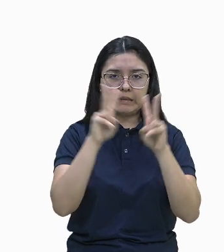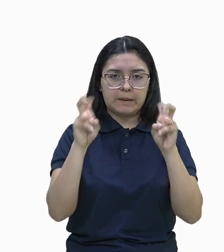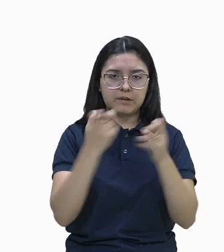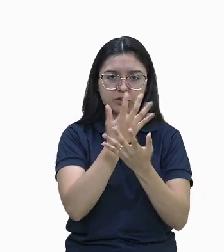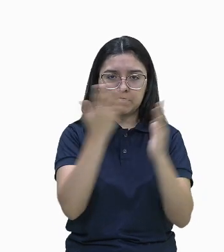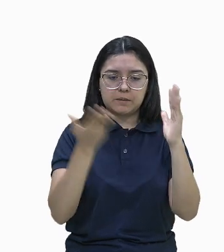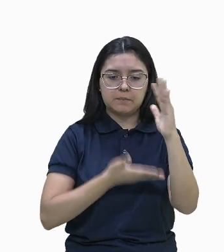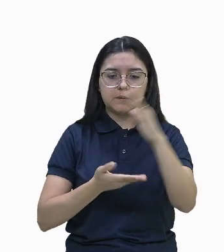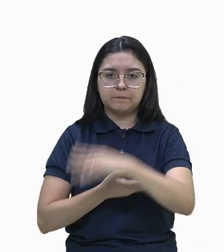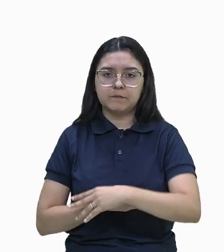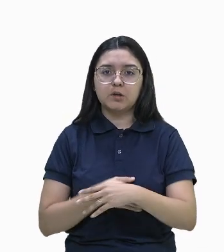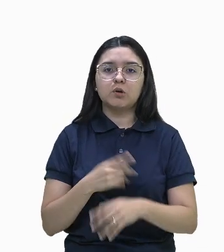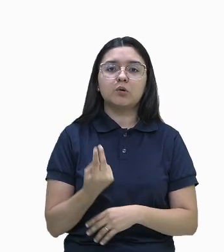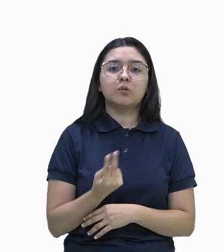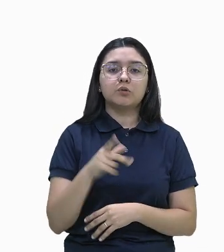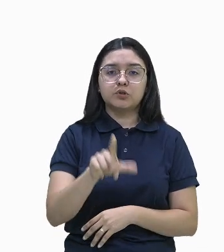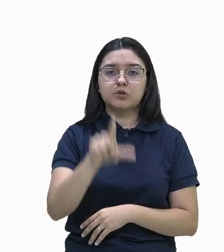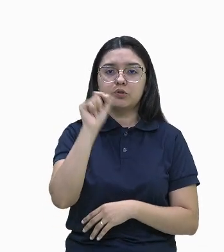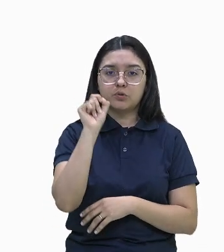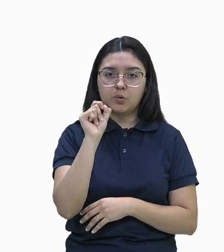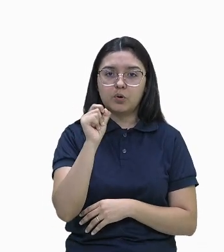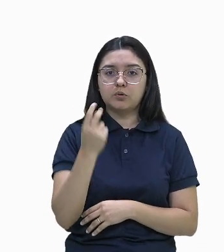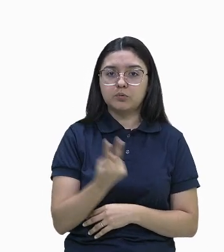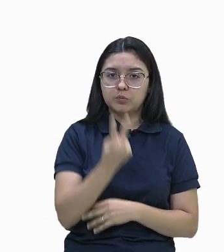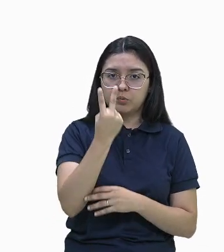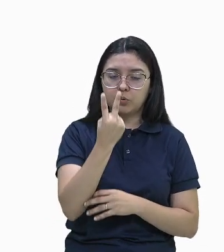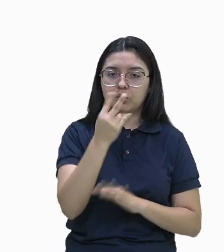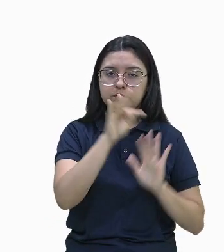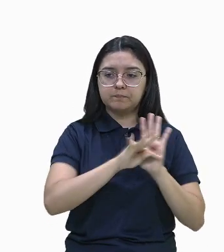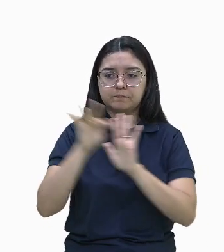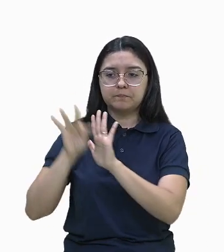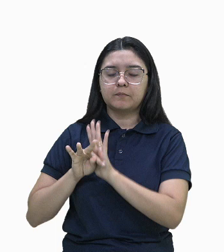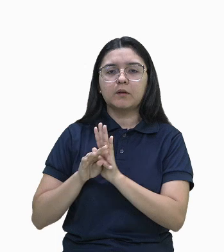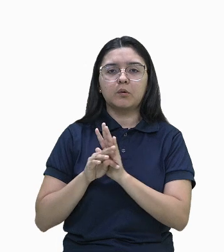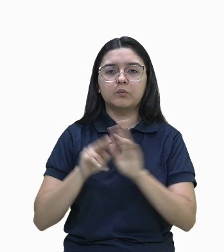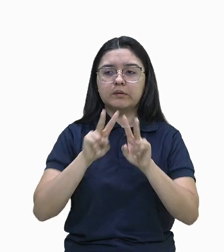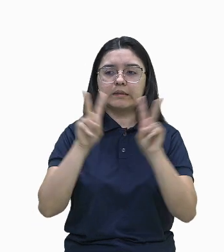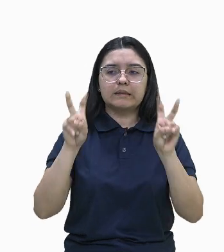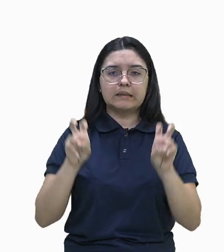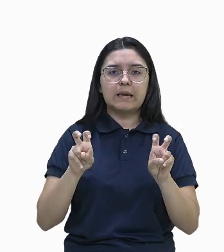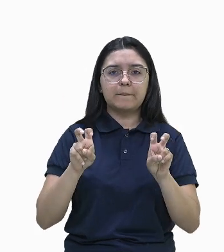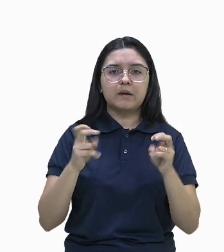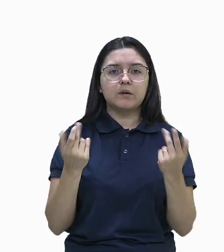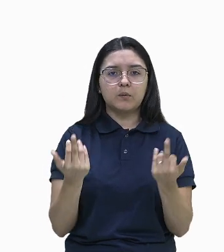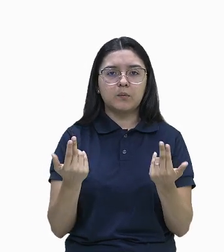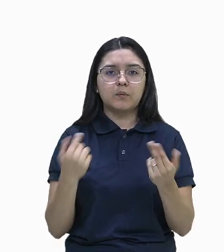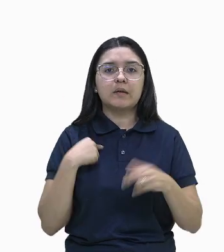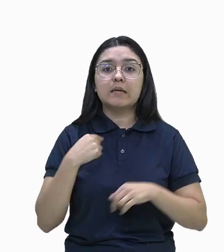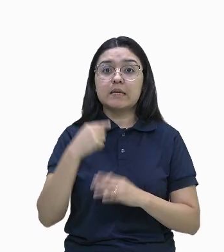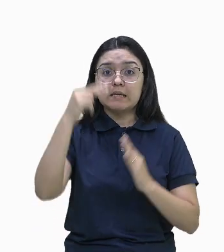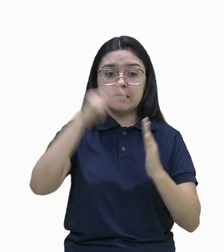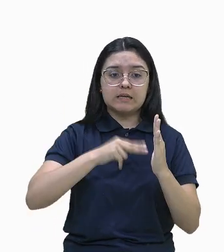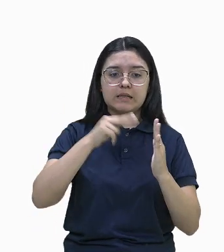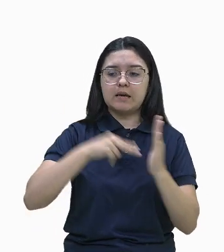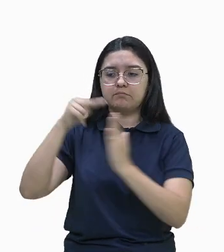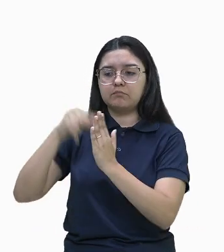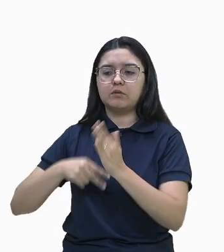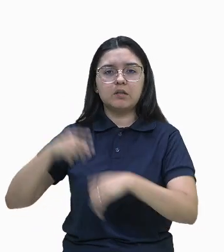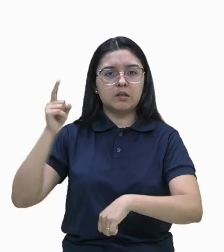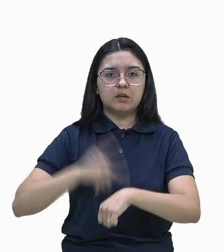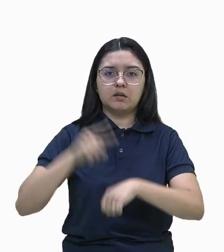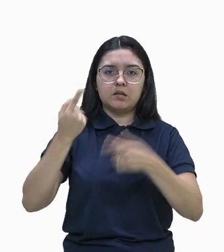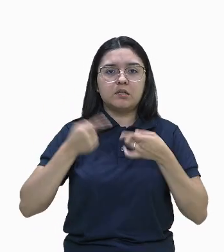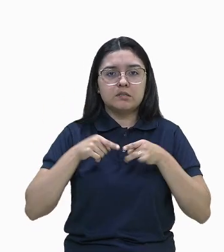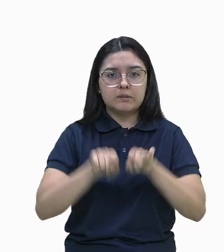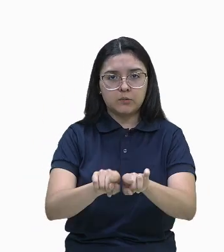diferentes, mas que falam do mesmo assunto, tá? E faz-se a leitura de ambas ao mesmo tempo, de forma que